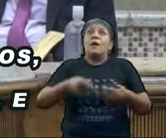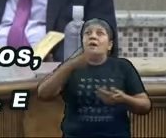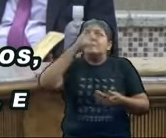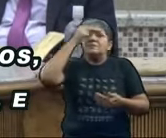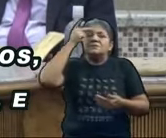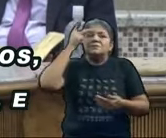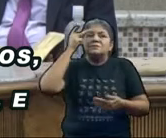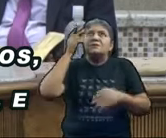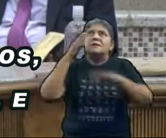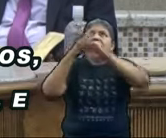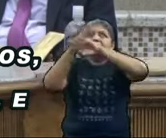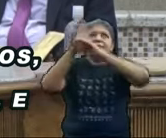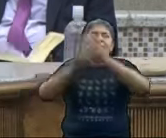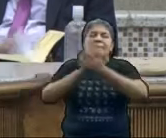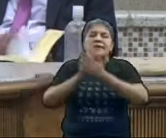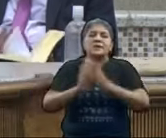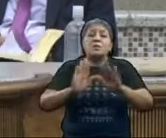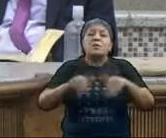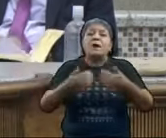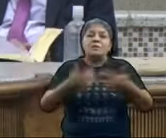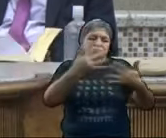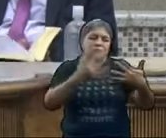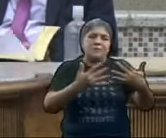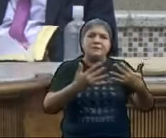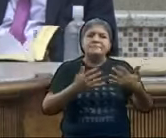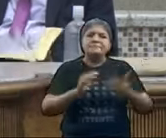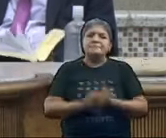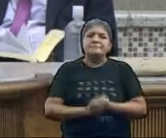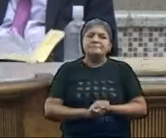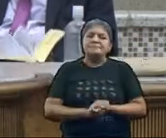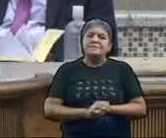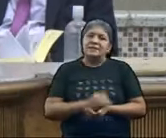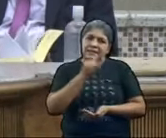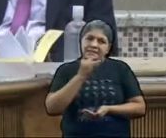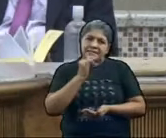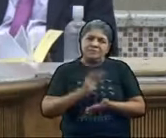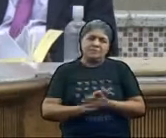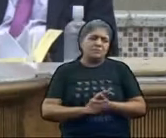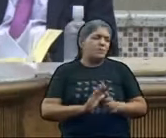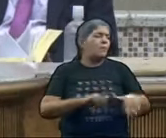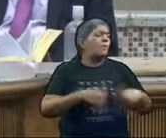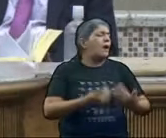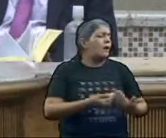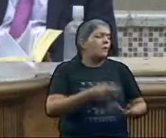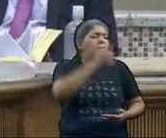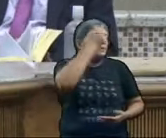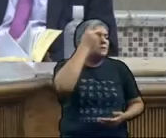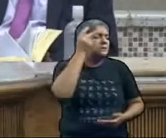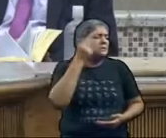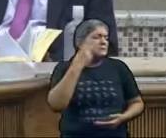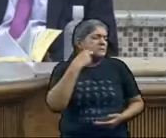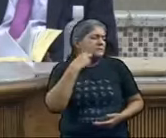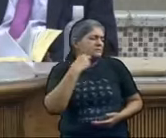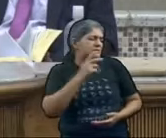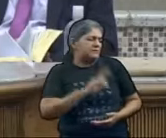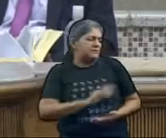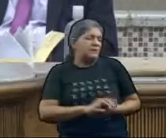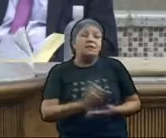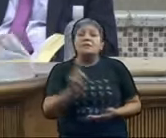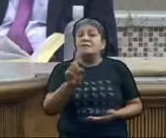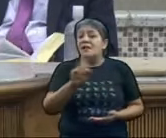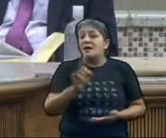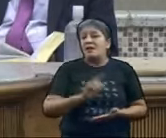de jeito nenhum. Quando a Bíblia diz, quanto aos tímidos, quer dizer, aqueles